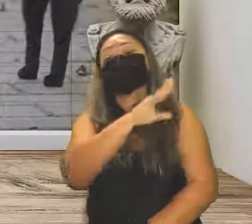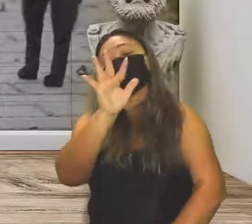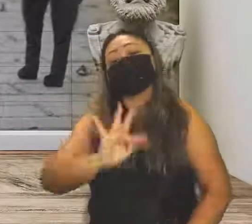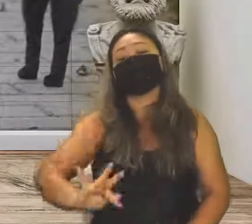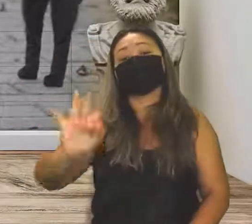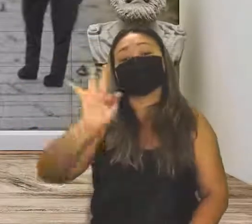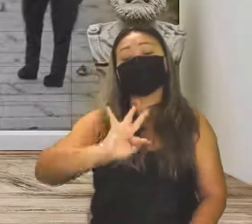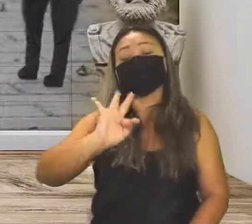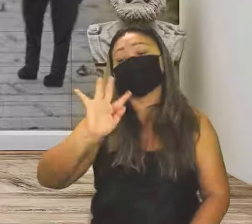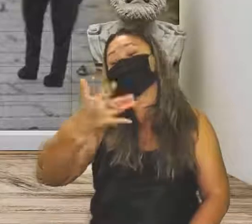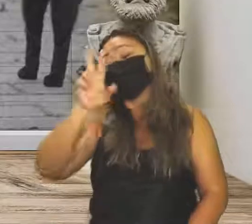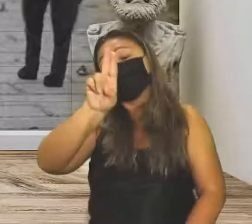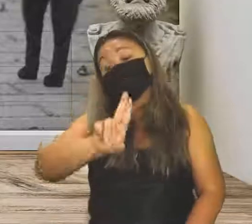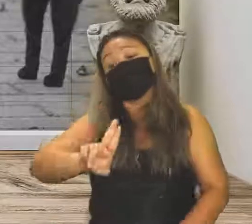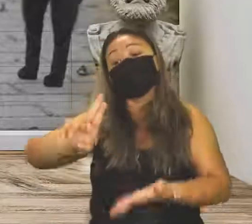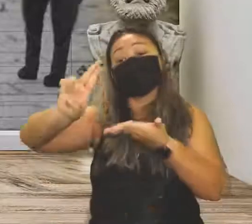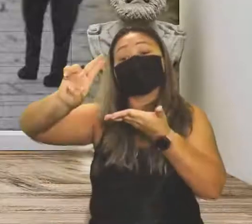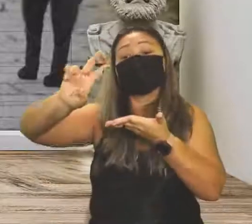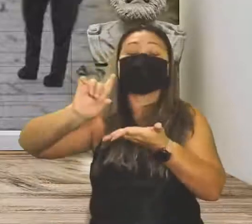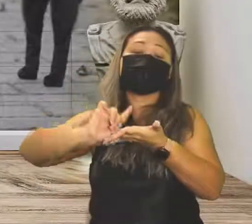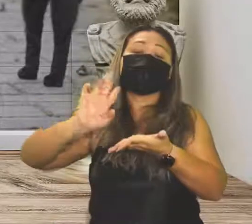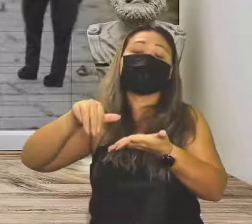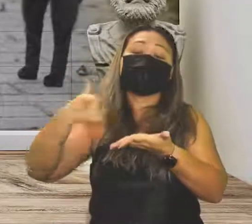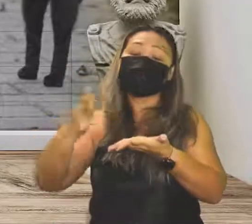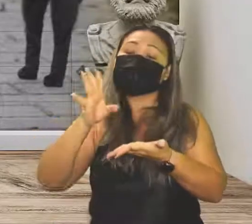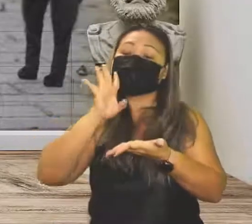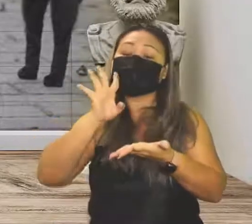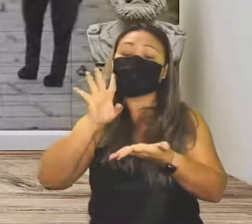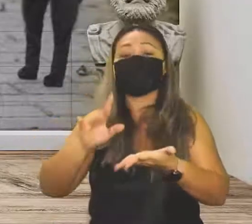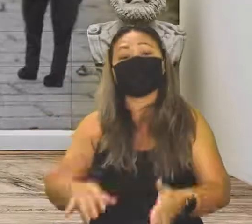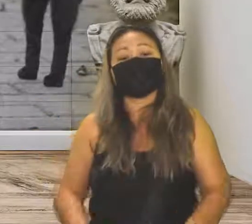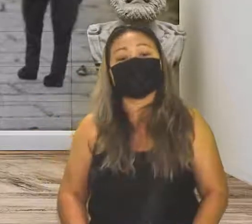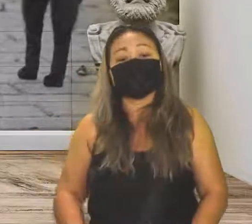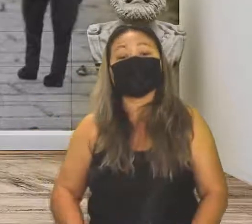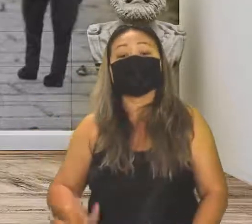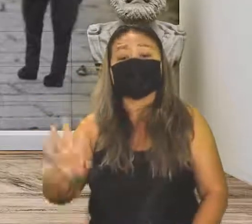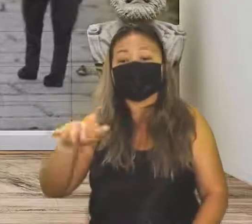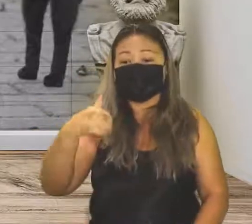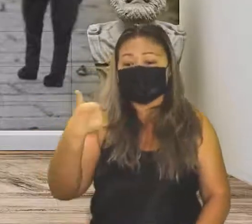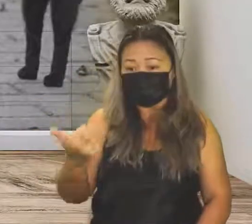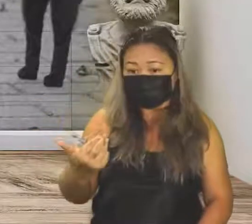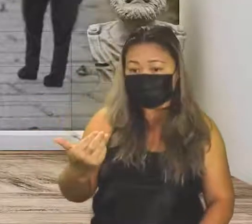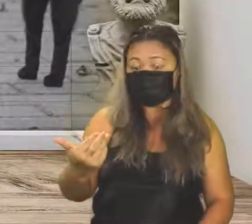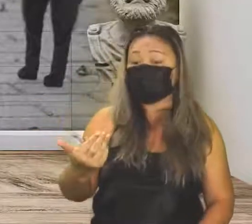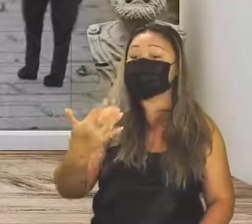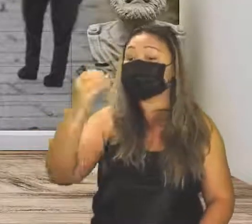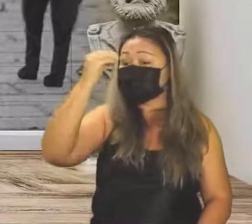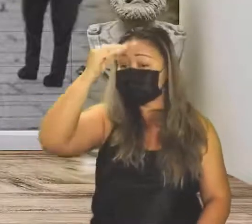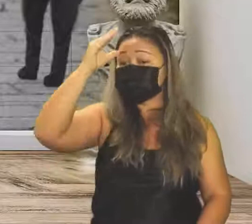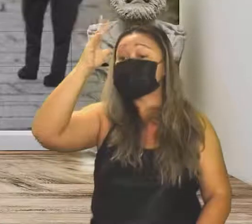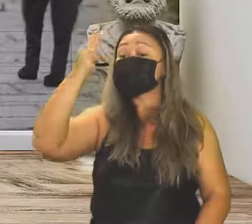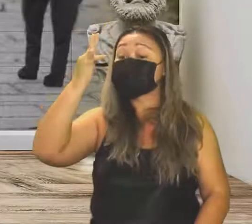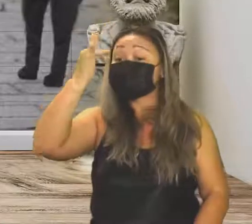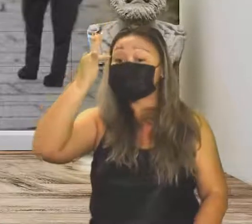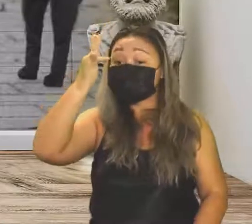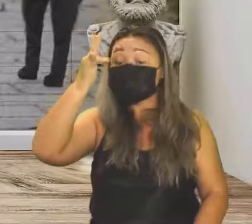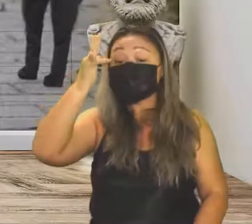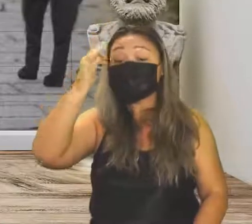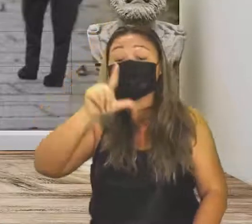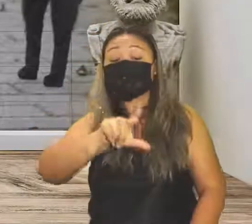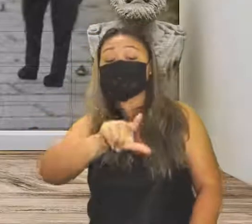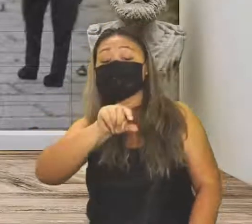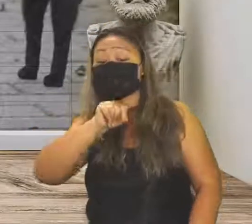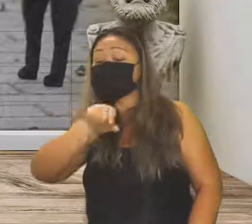faculdade ou universidade. Muito legal isso. O conhecimento filosófico ele serve para lhe ajudar a tomar